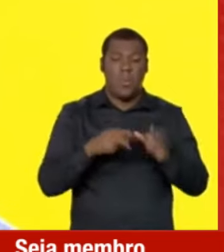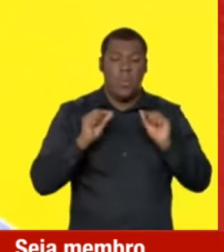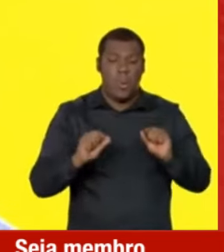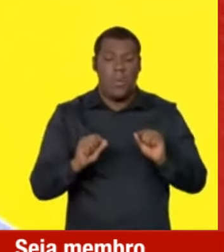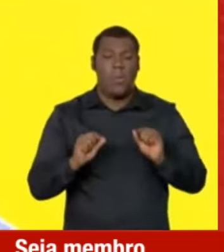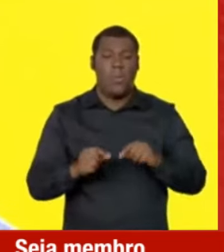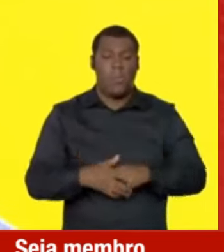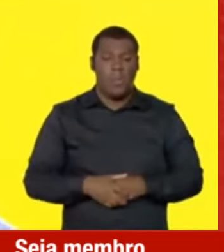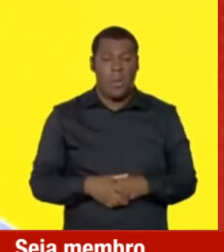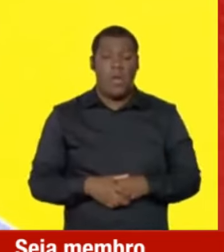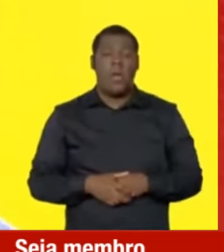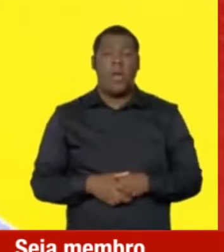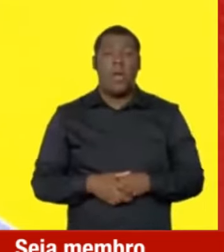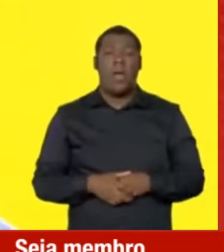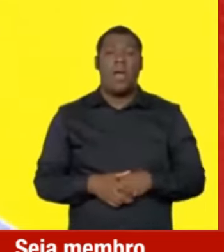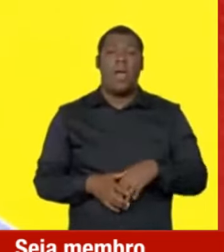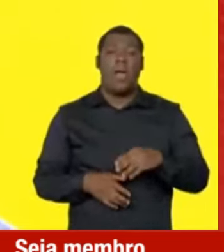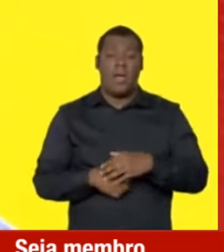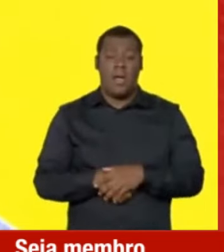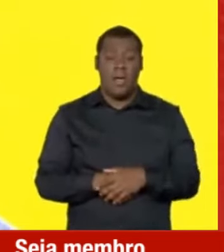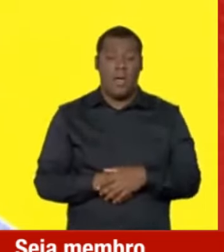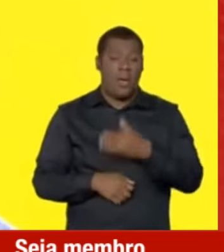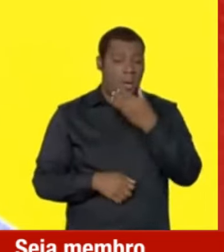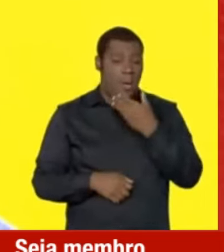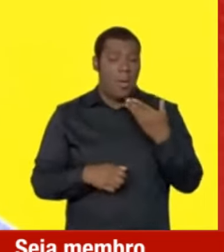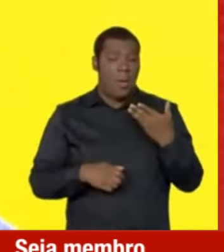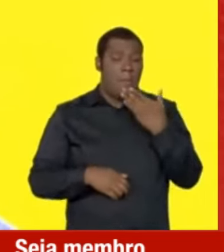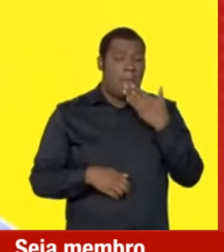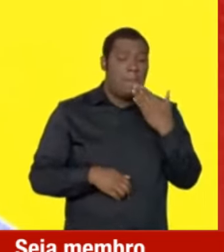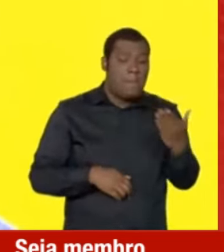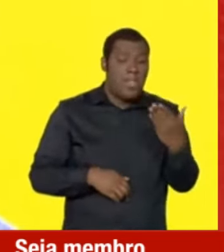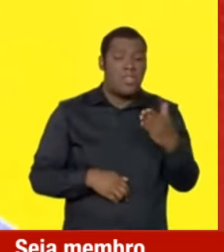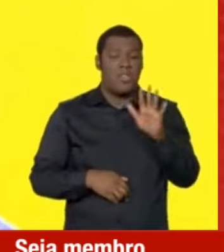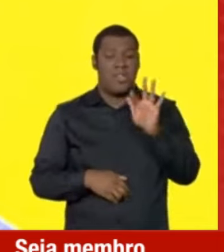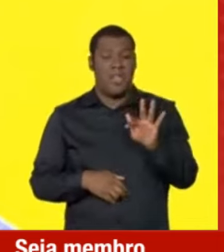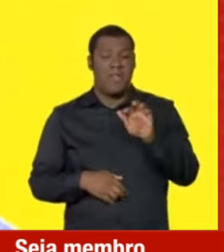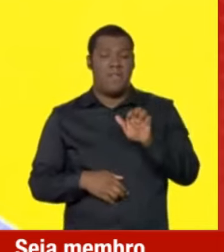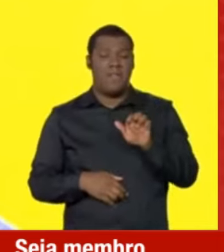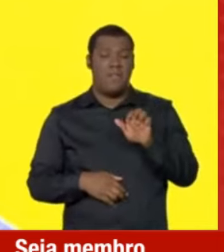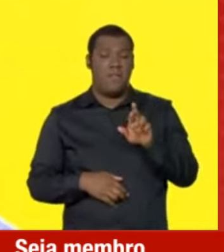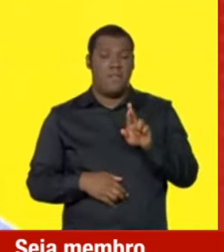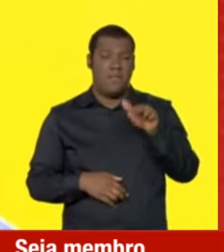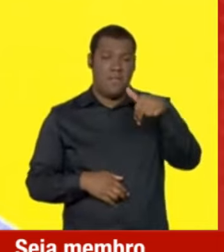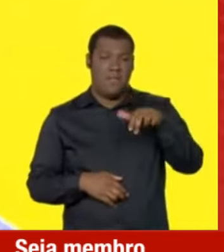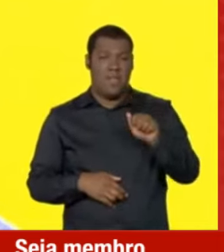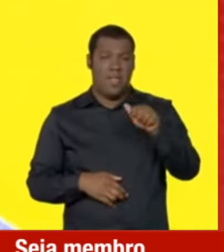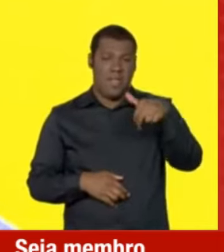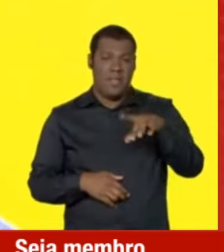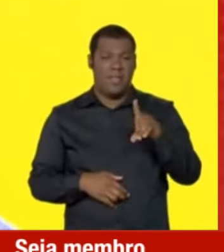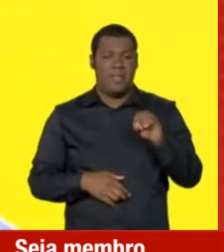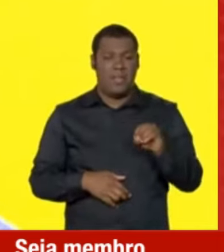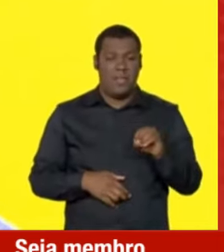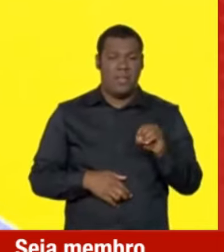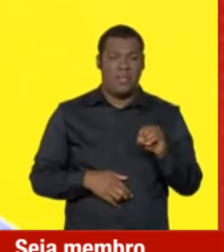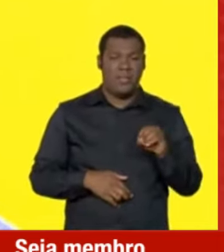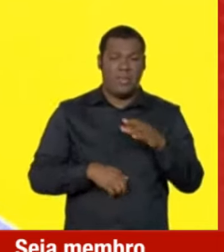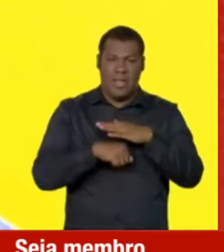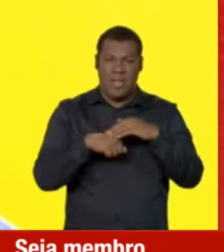nós podemos, a partir da Engea, e Fernando, eu te peço muito carinho, não se